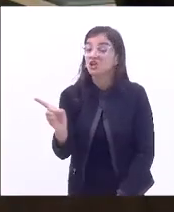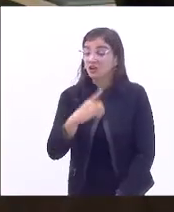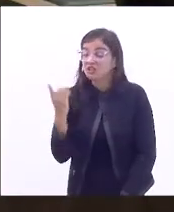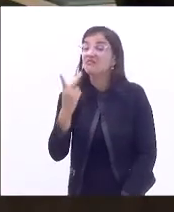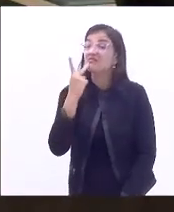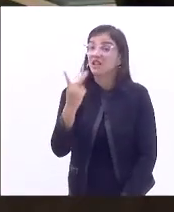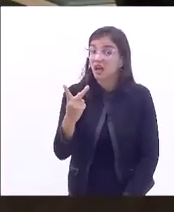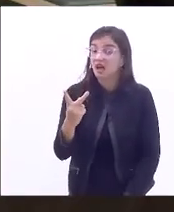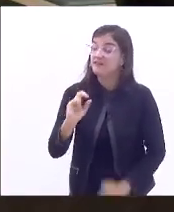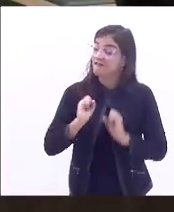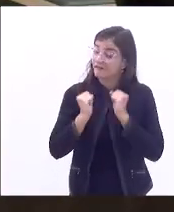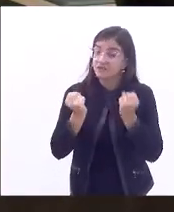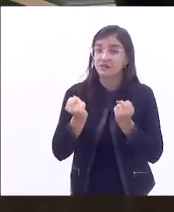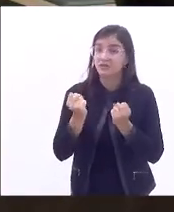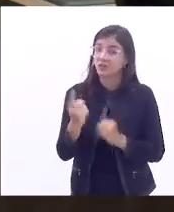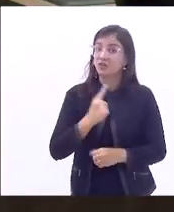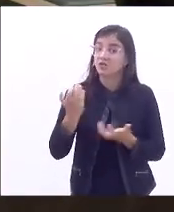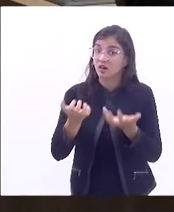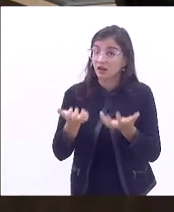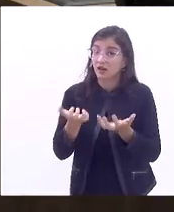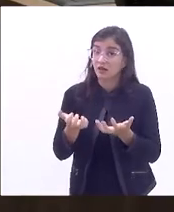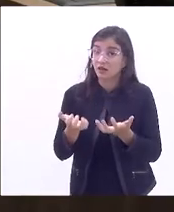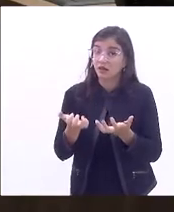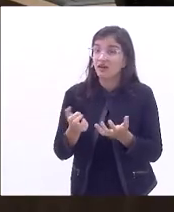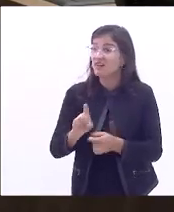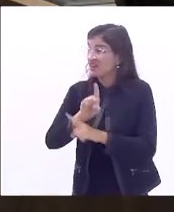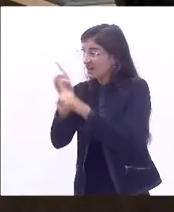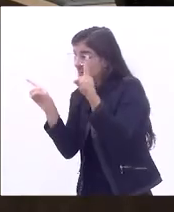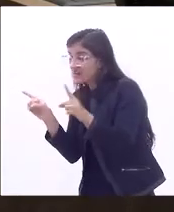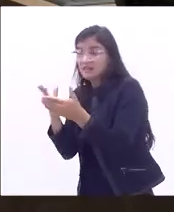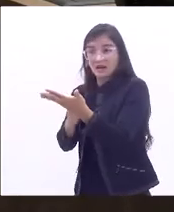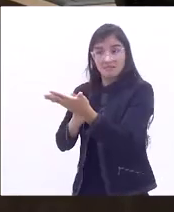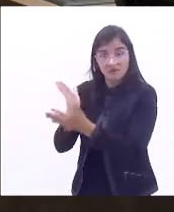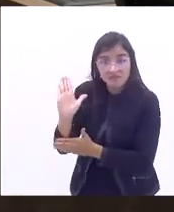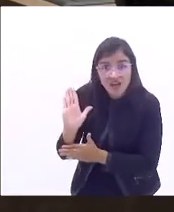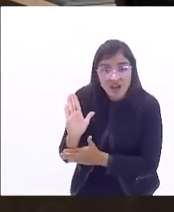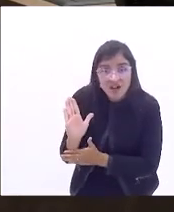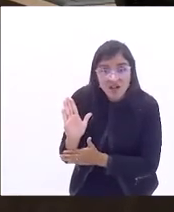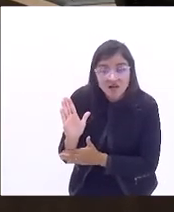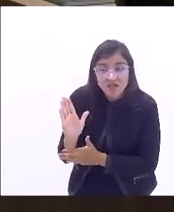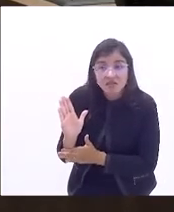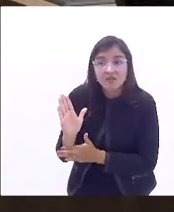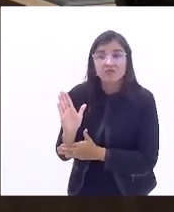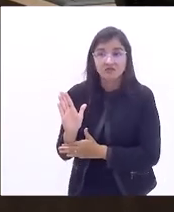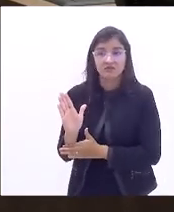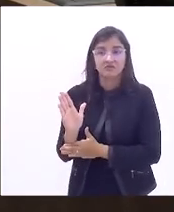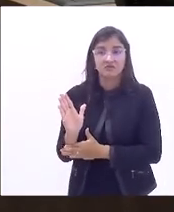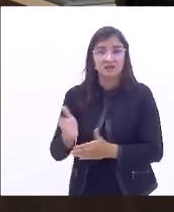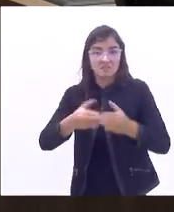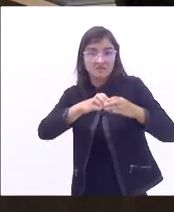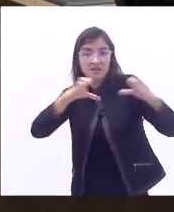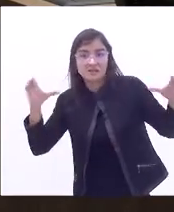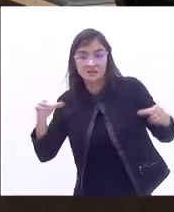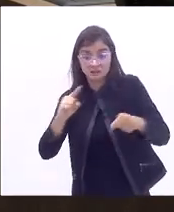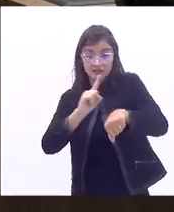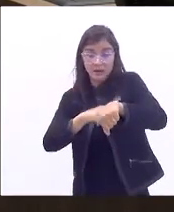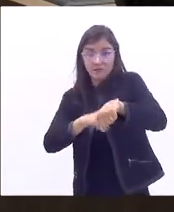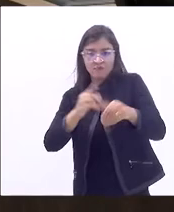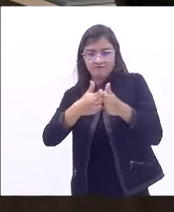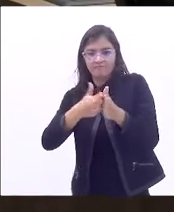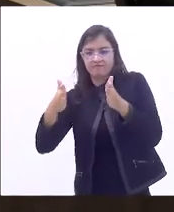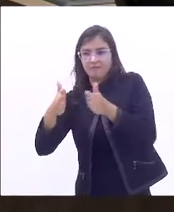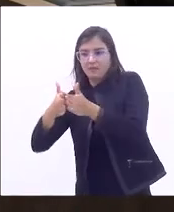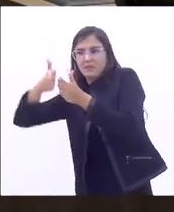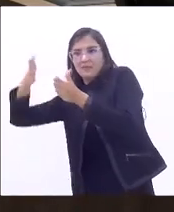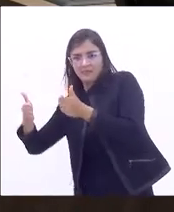defesa que a gente quer fazer, que aqueles que já aprovaram a ampliação do tempo de licença, que